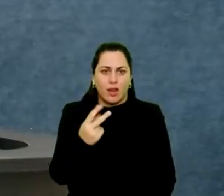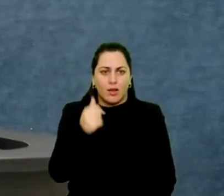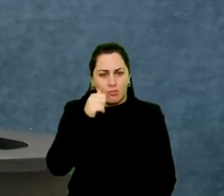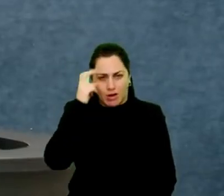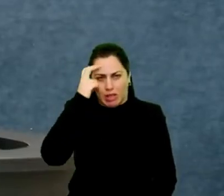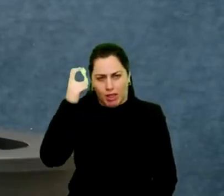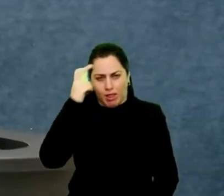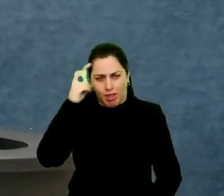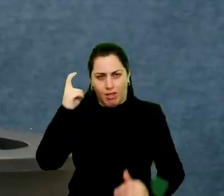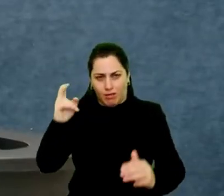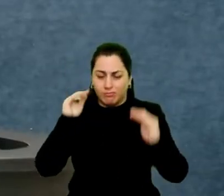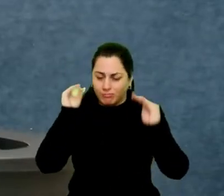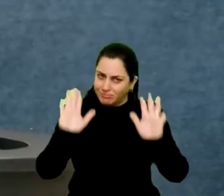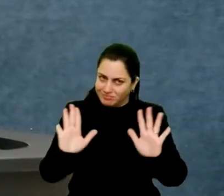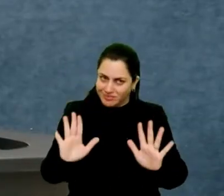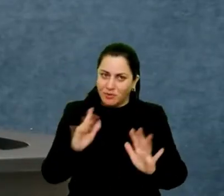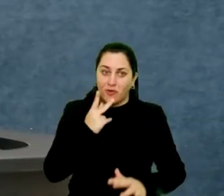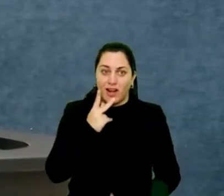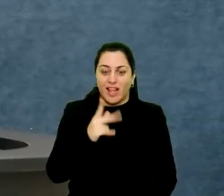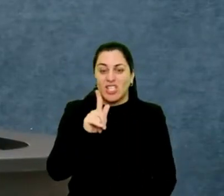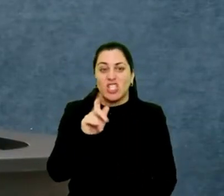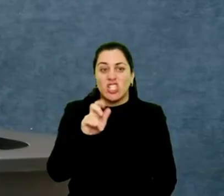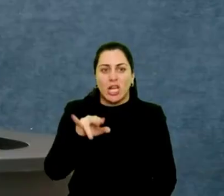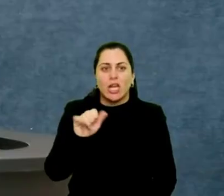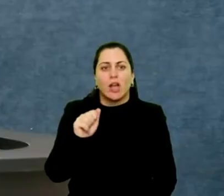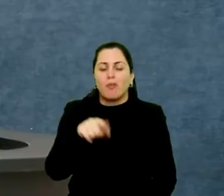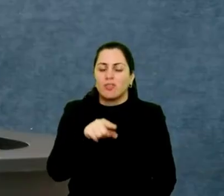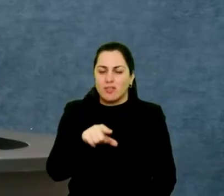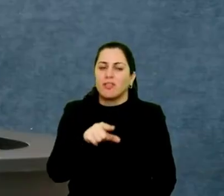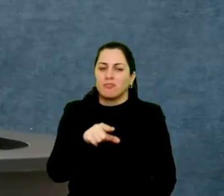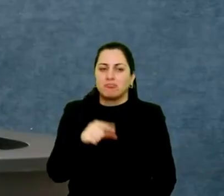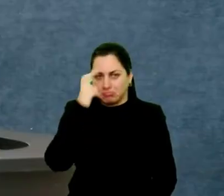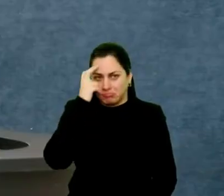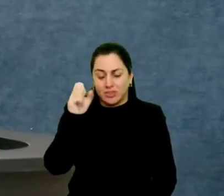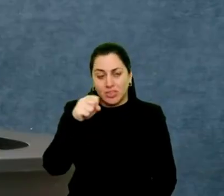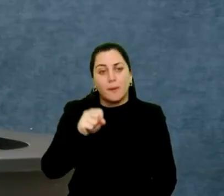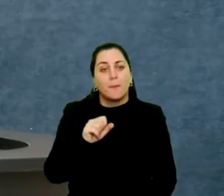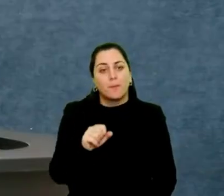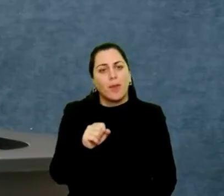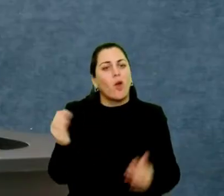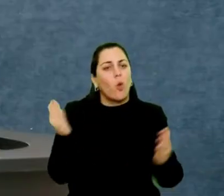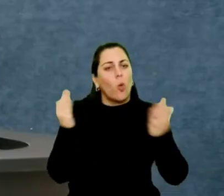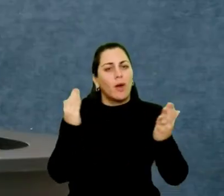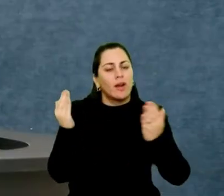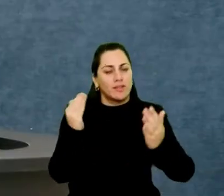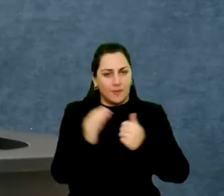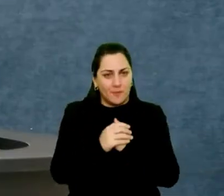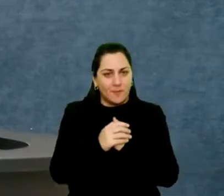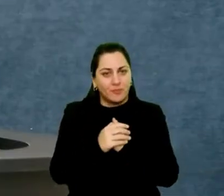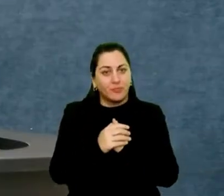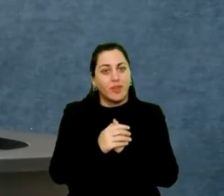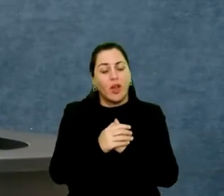menina? Rafaela, eu não vou falar que você é gênia não, mas você é inspirada, tá? Mas eu vou comparar você com um gênio.